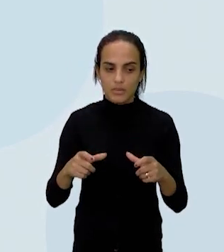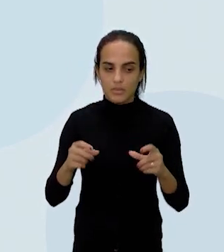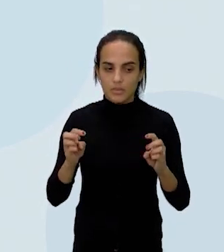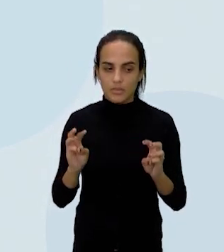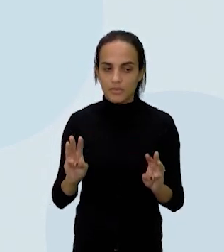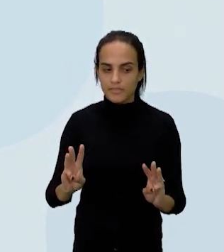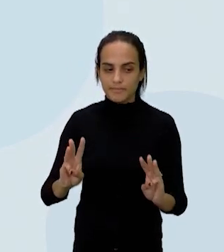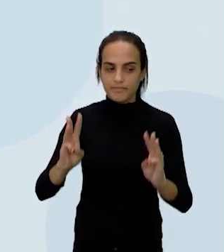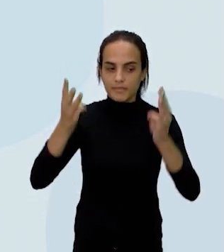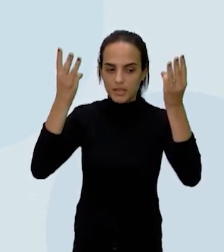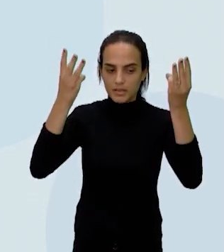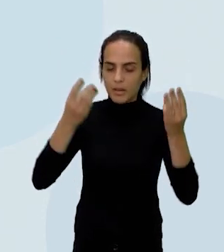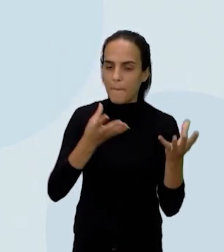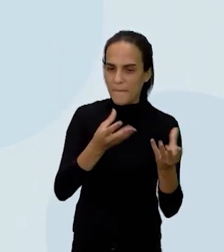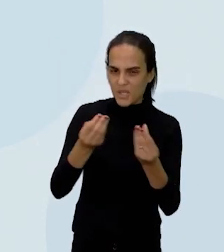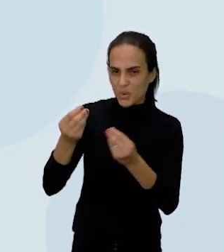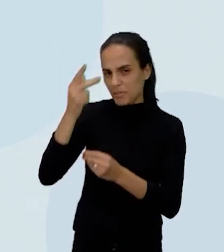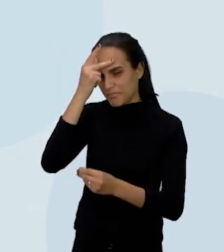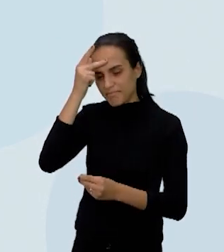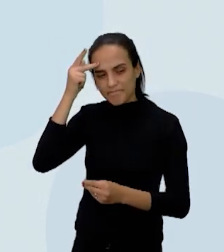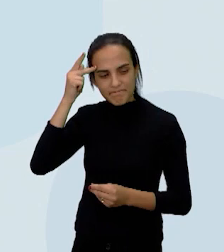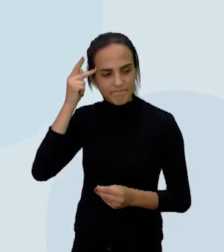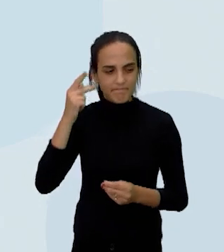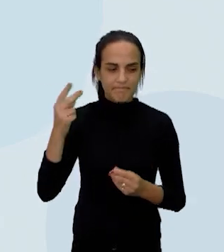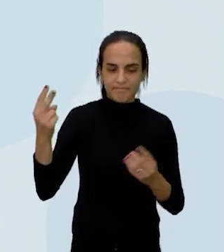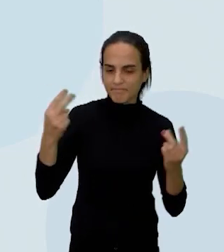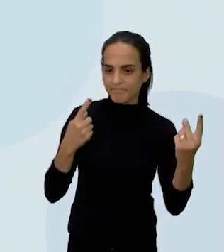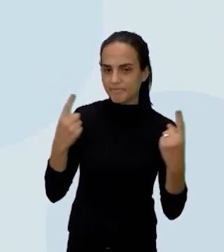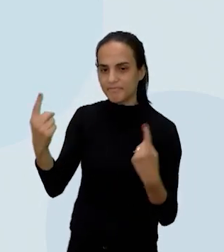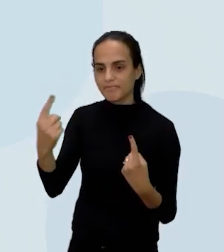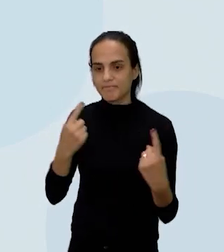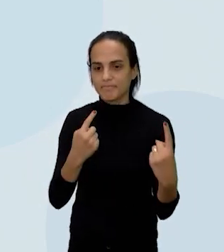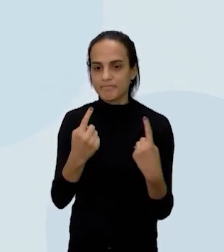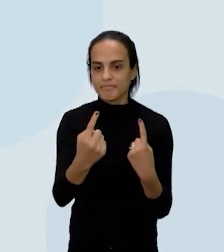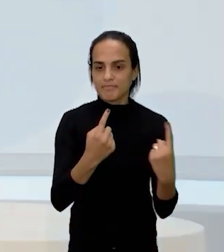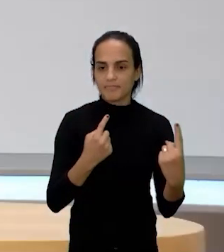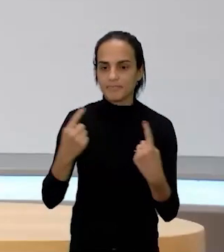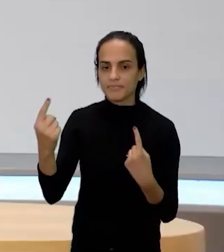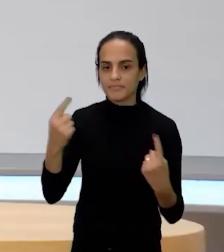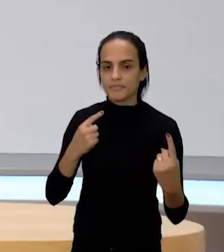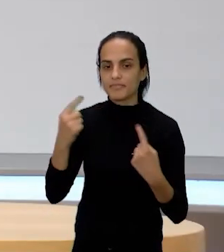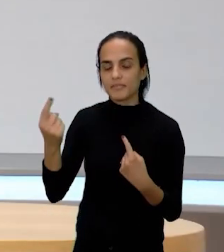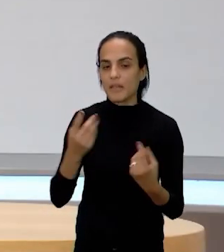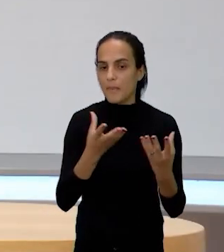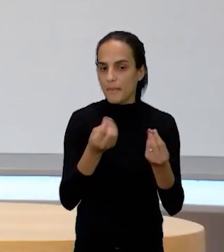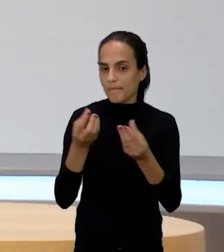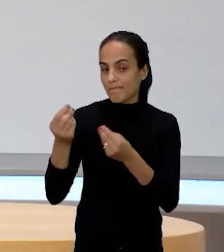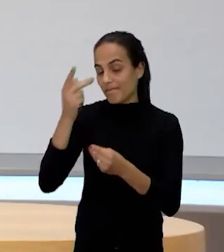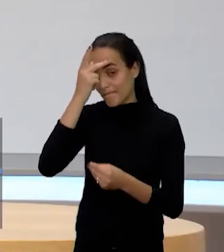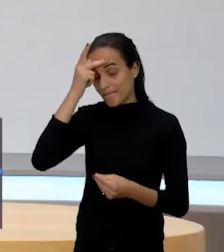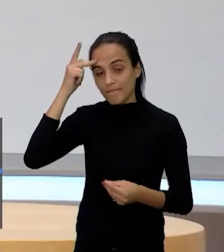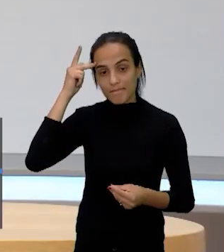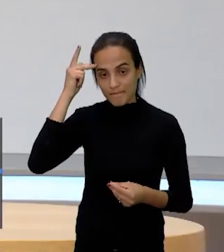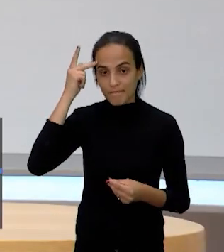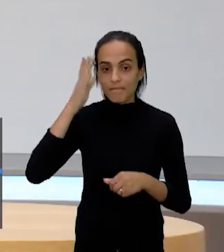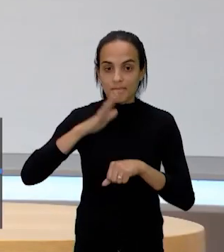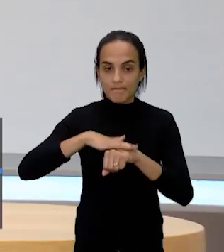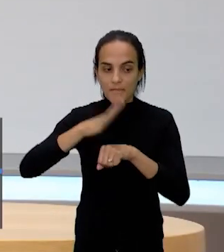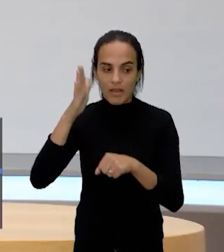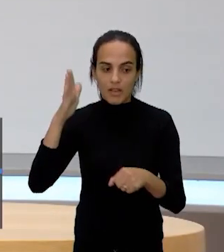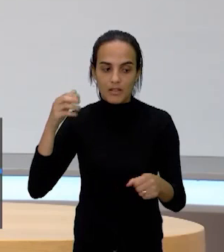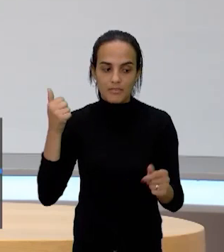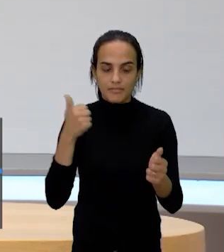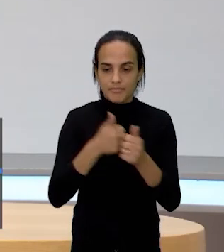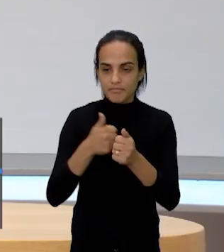Está cheio de gente lá. Quanto mais gente tiver lá dentro dessa festa, mais a chance de uma pessoa esbarrar na